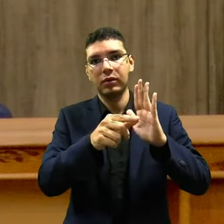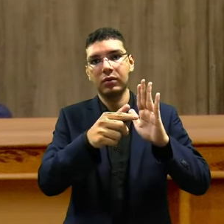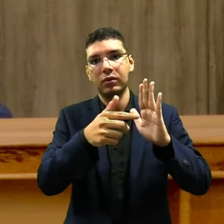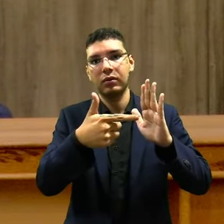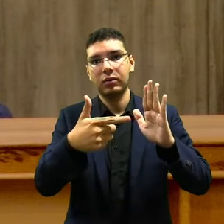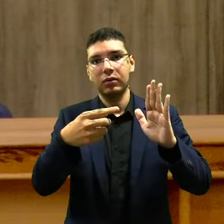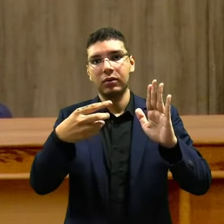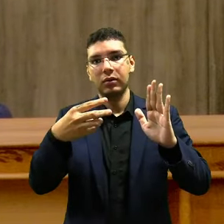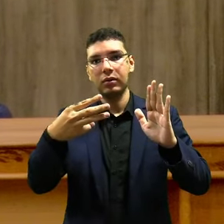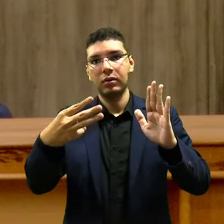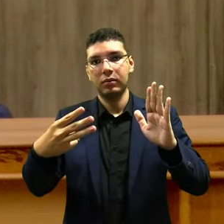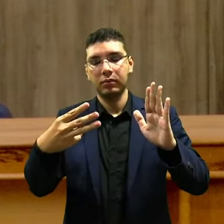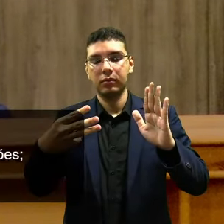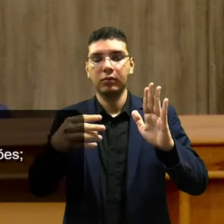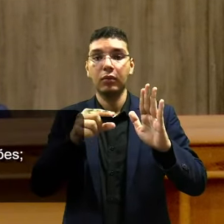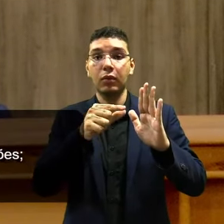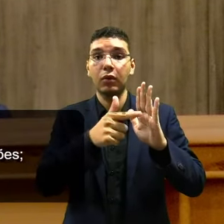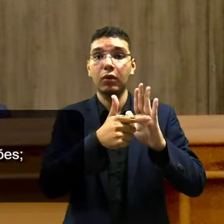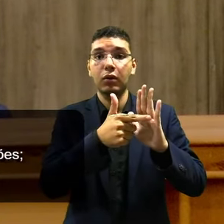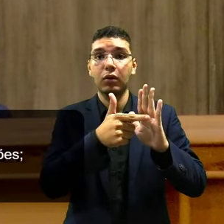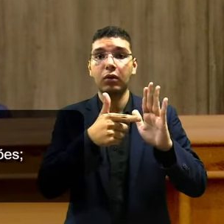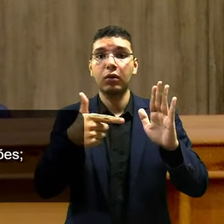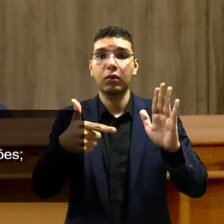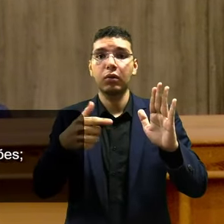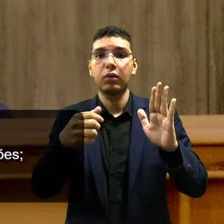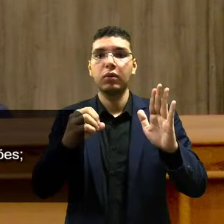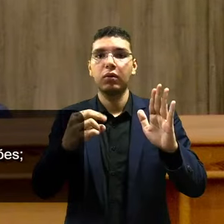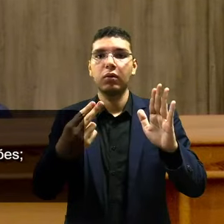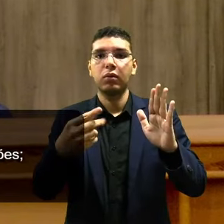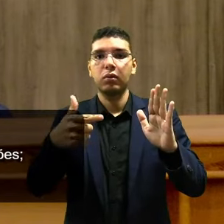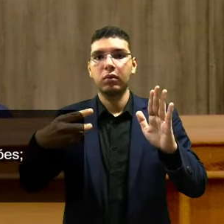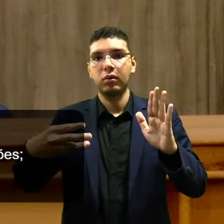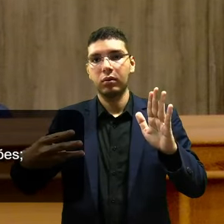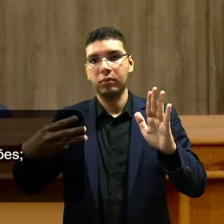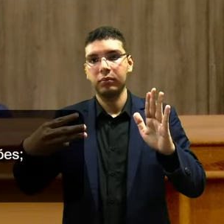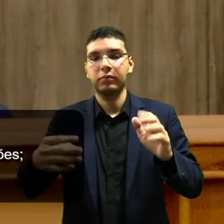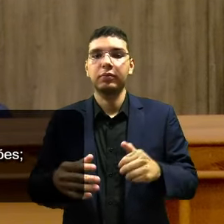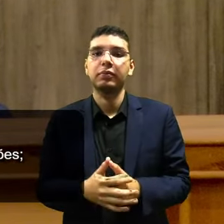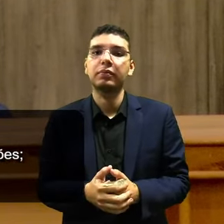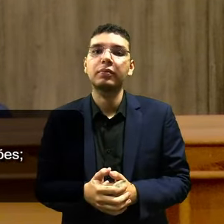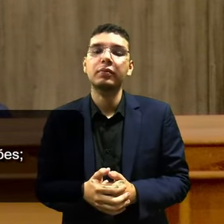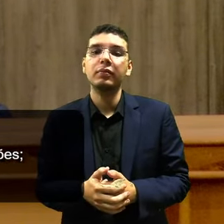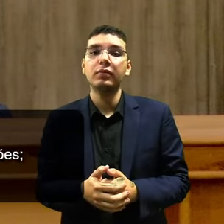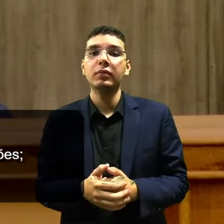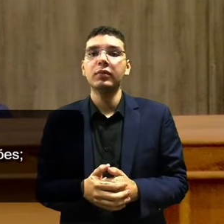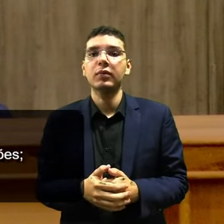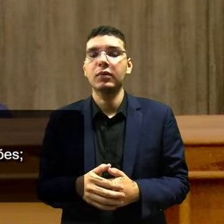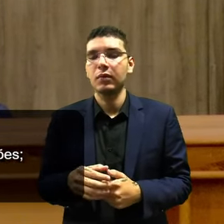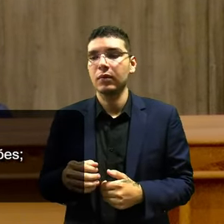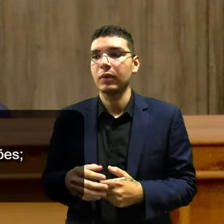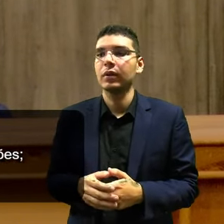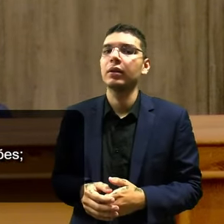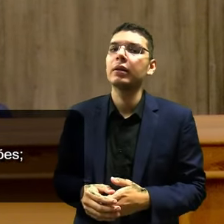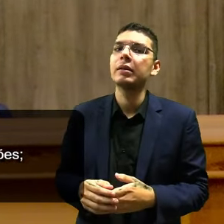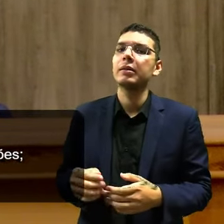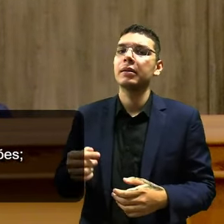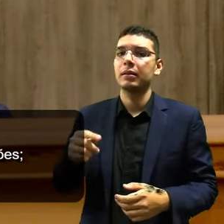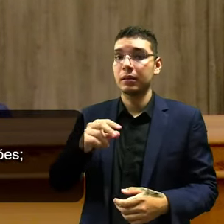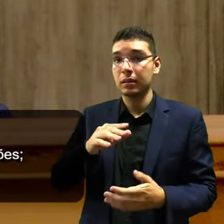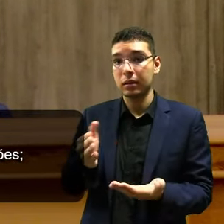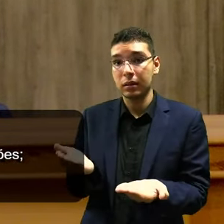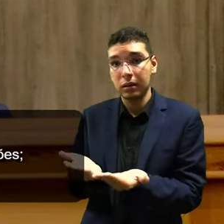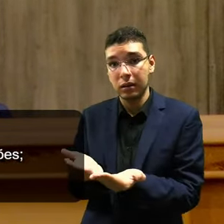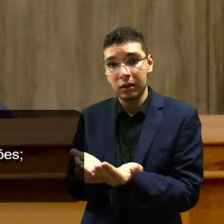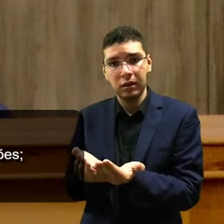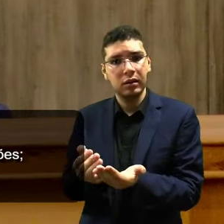meus irmãos tende grande alegria quando enfrentares várias tentações pastor eu não aceito essa tentação pra minha vida